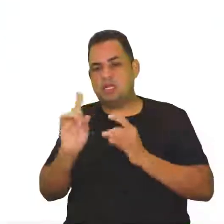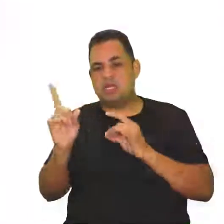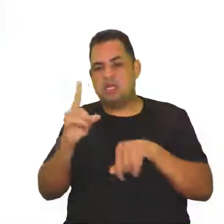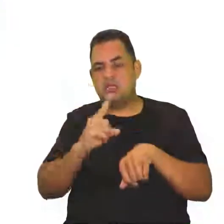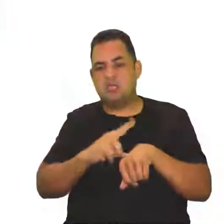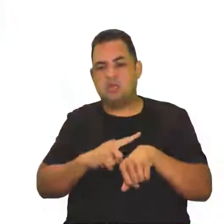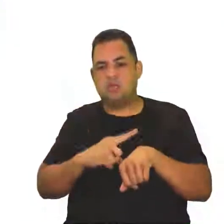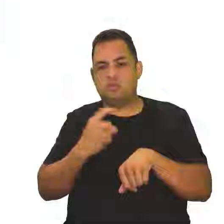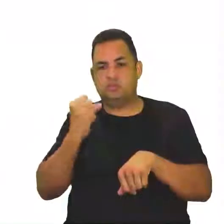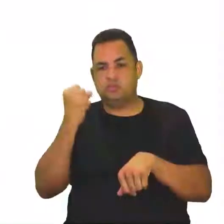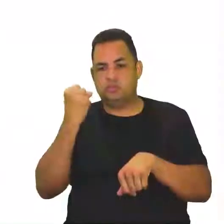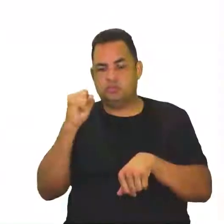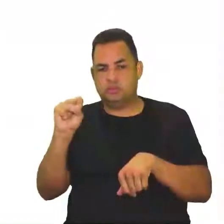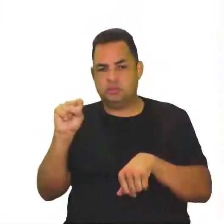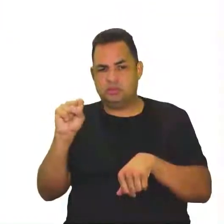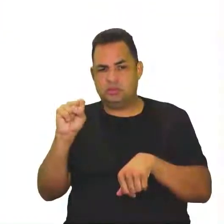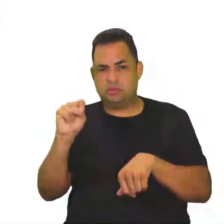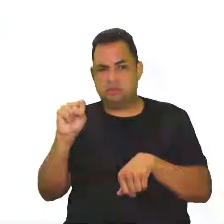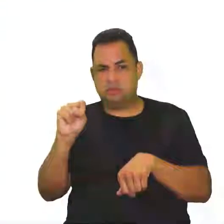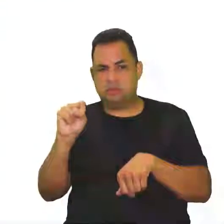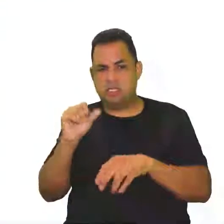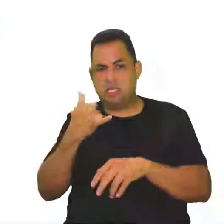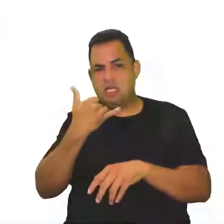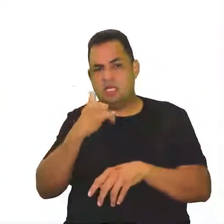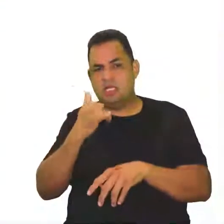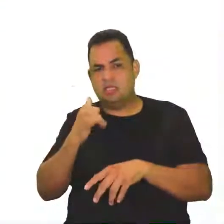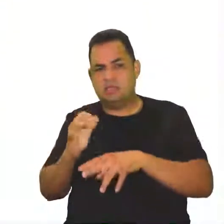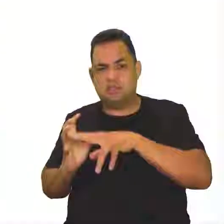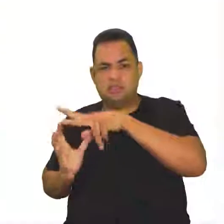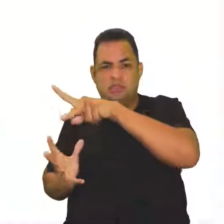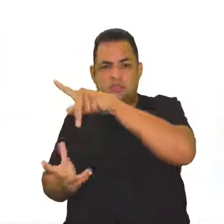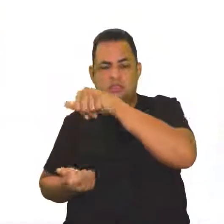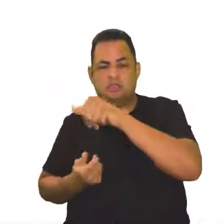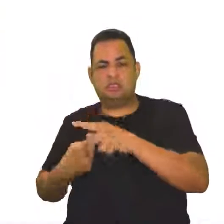A carga da Terra, sendo negativa,